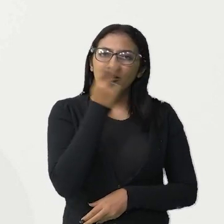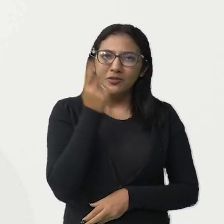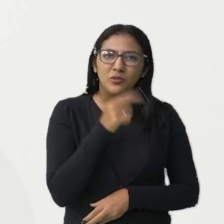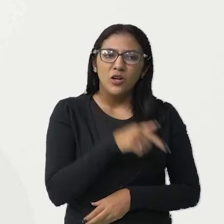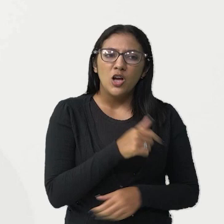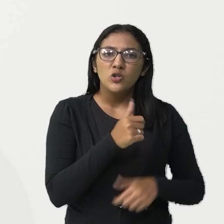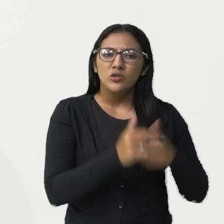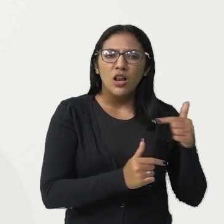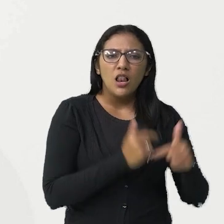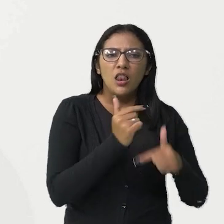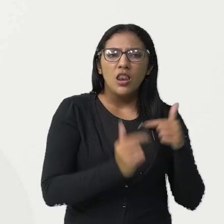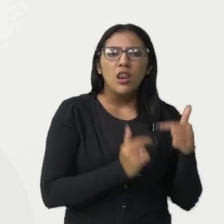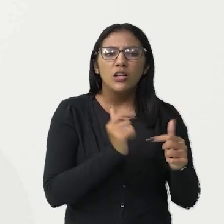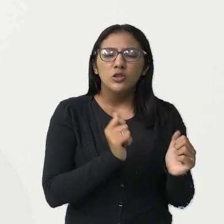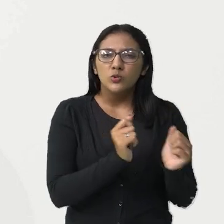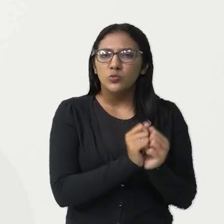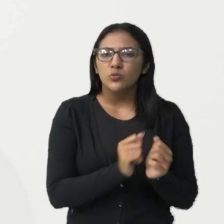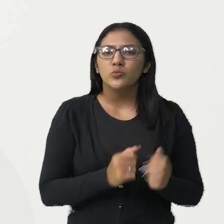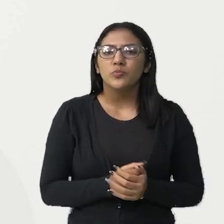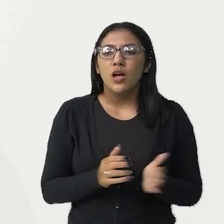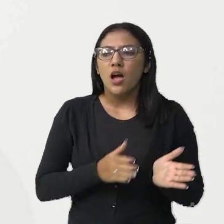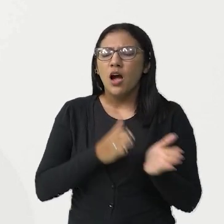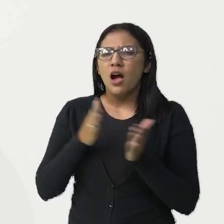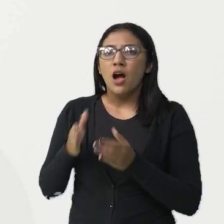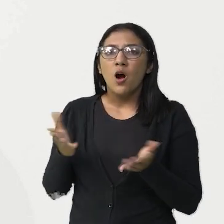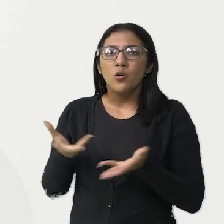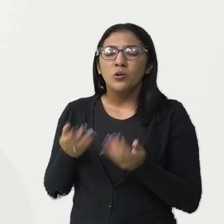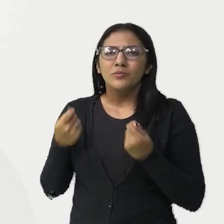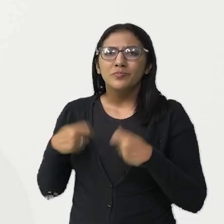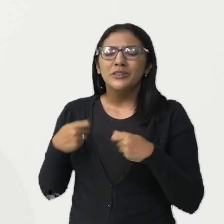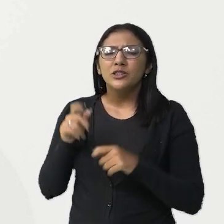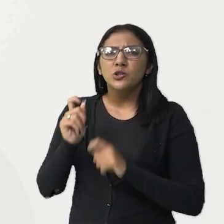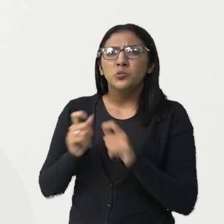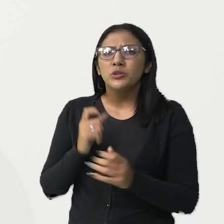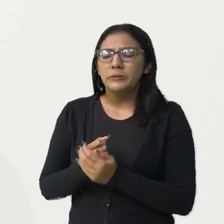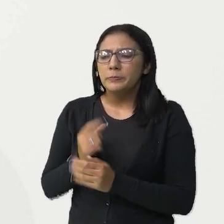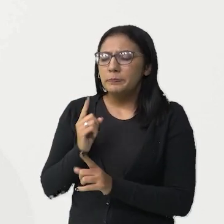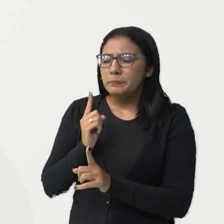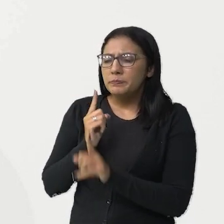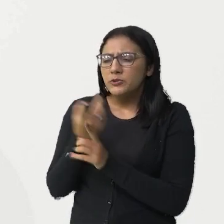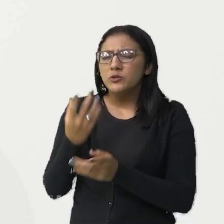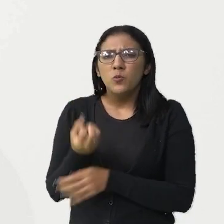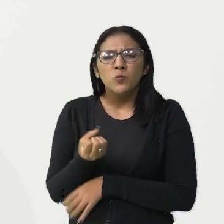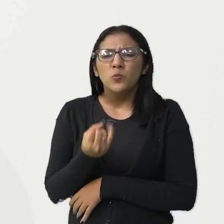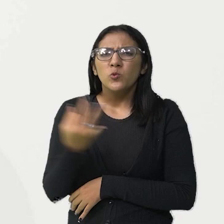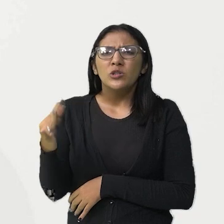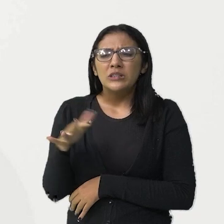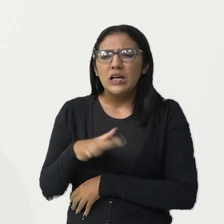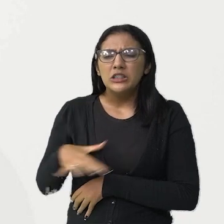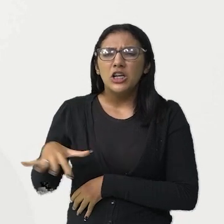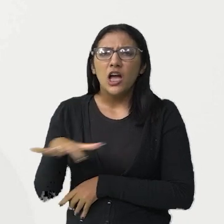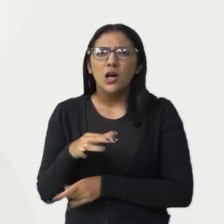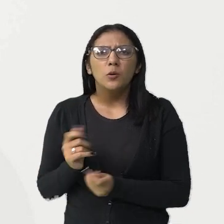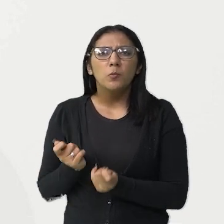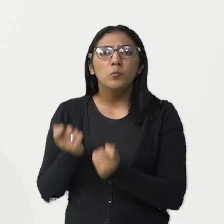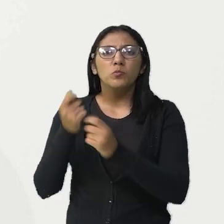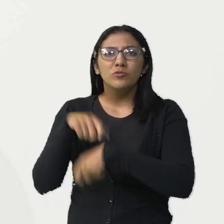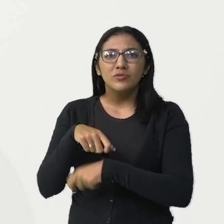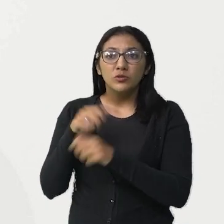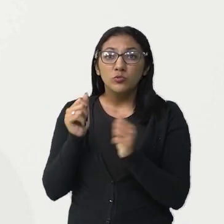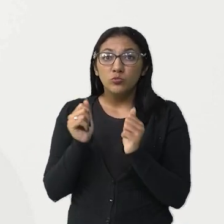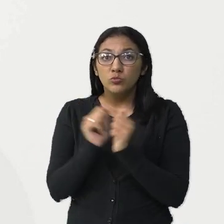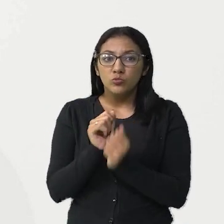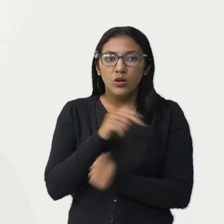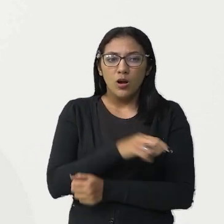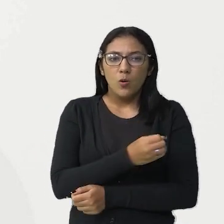trabalhando, tá? E a gente precisa então verificar quantos metros quadrados essas pessoas